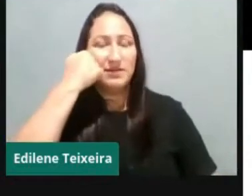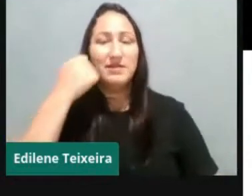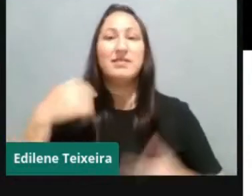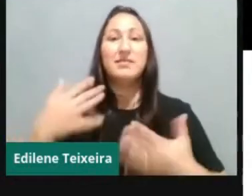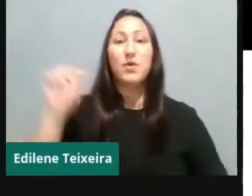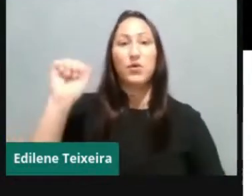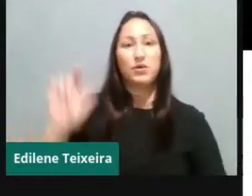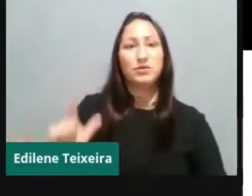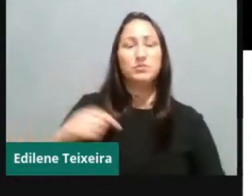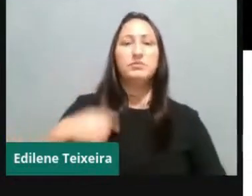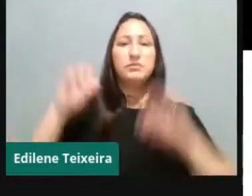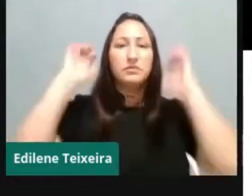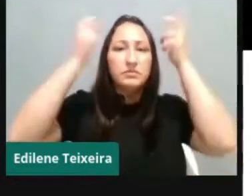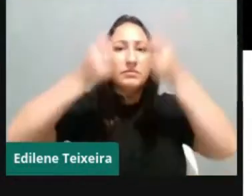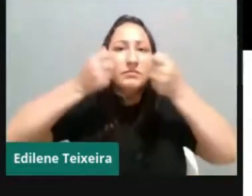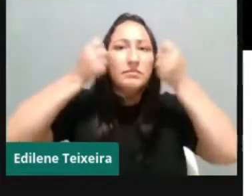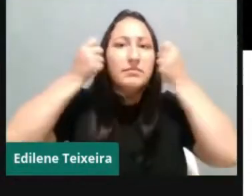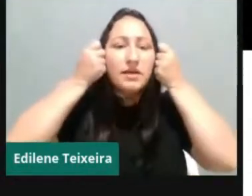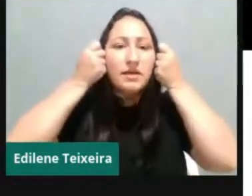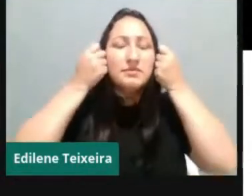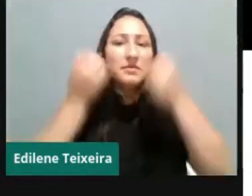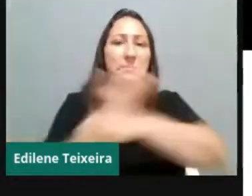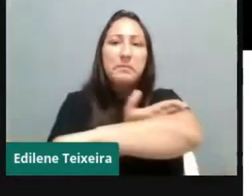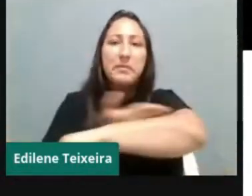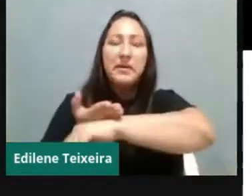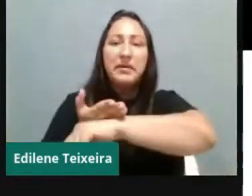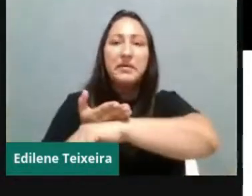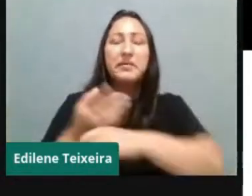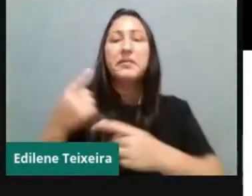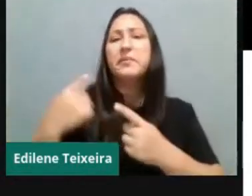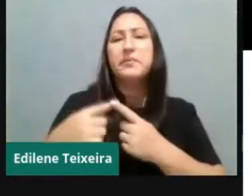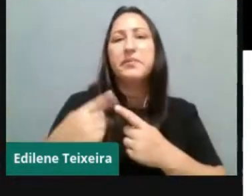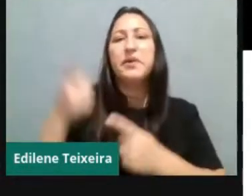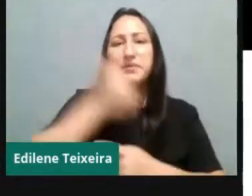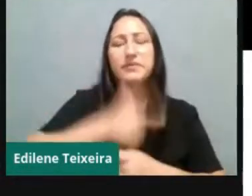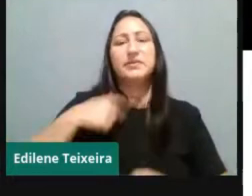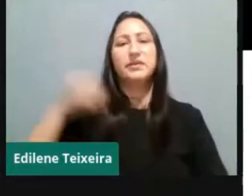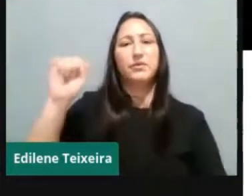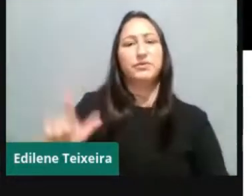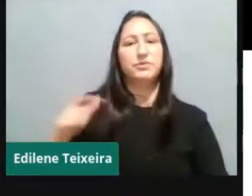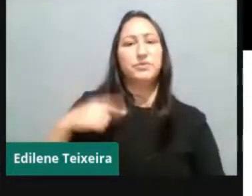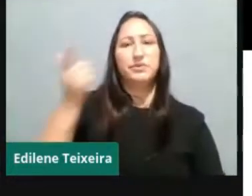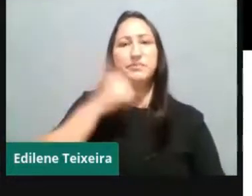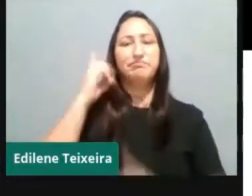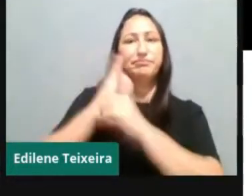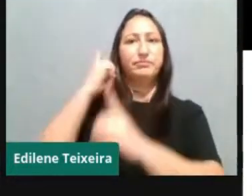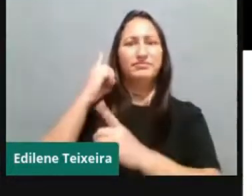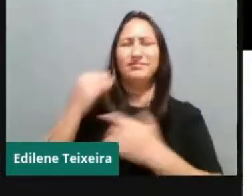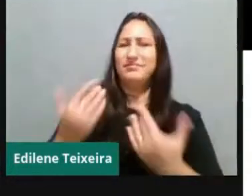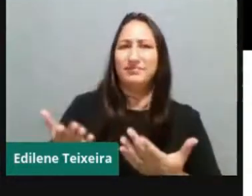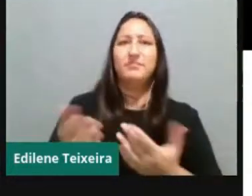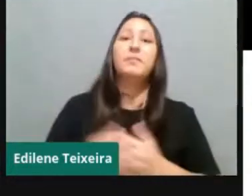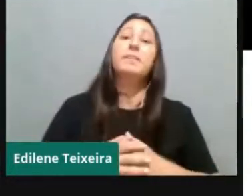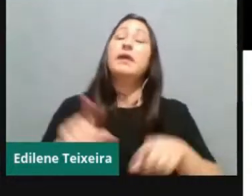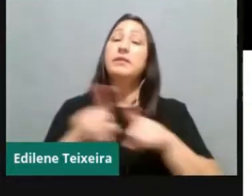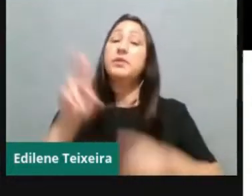né, por isso que tem essa imagem aqui, aí o algoritmo passava a reconhecer. E a utilização pode